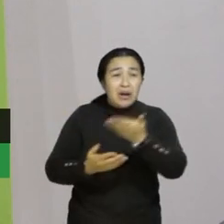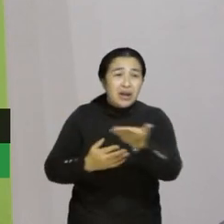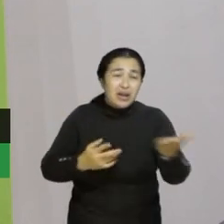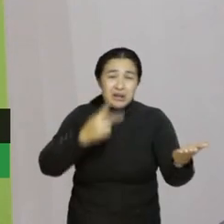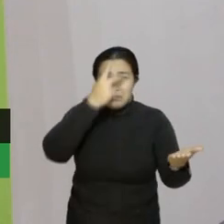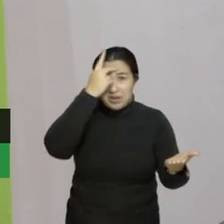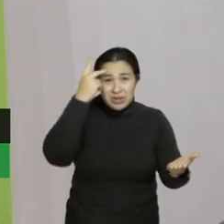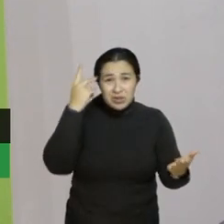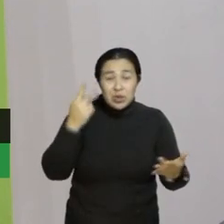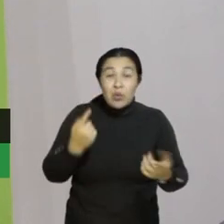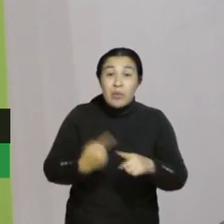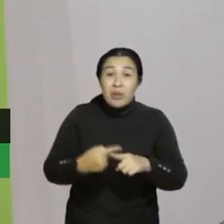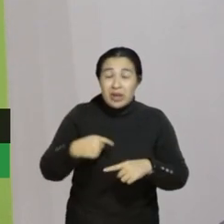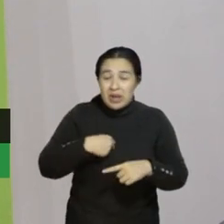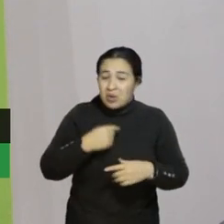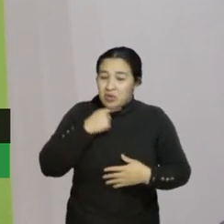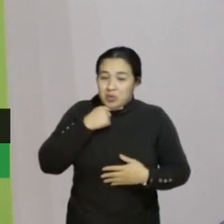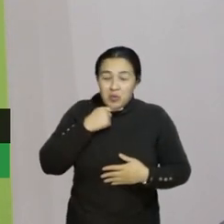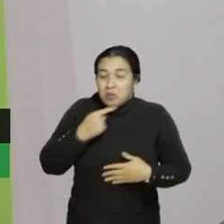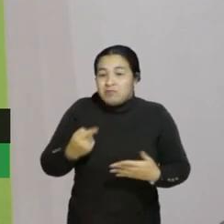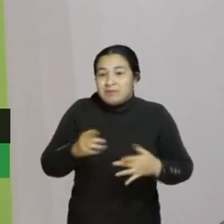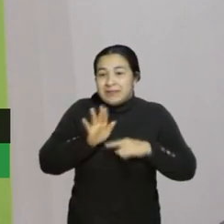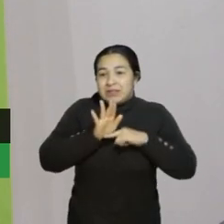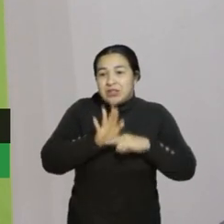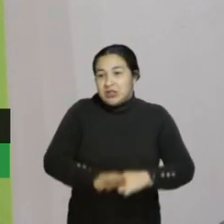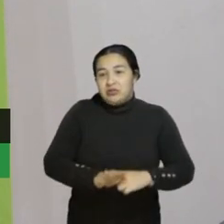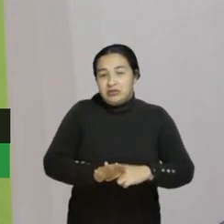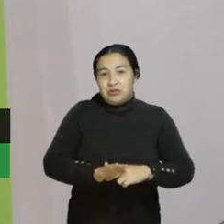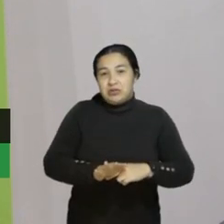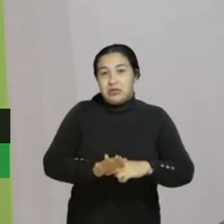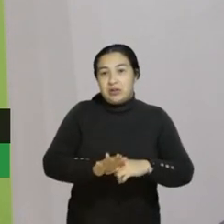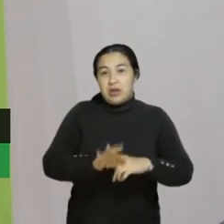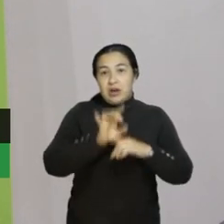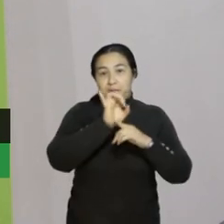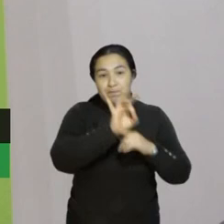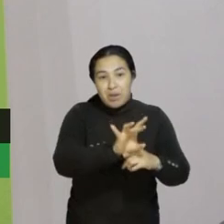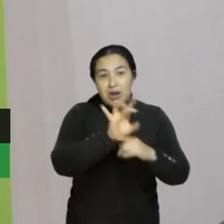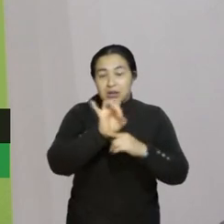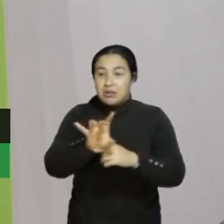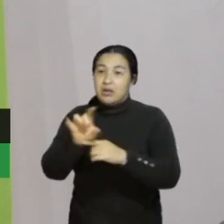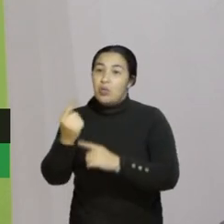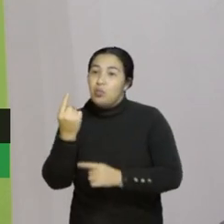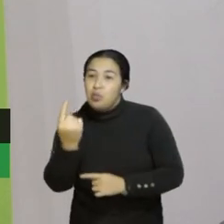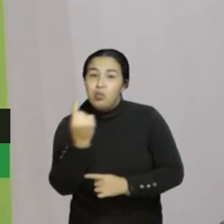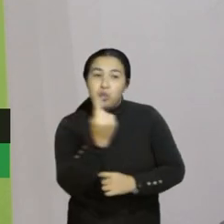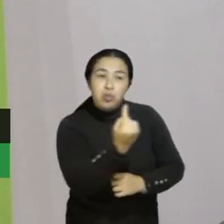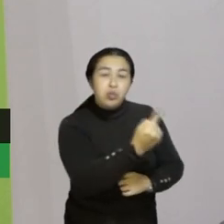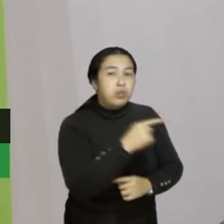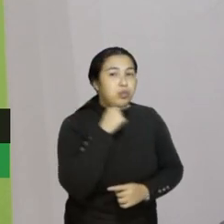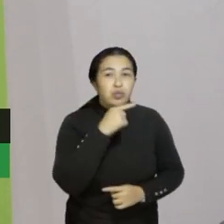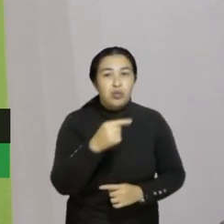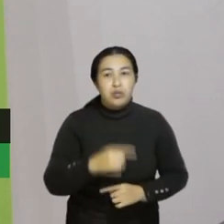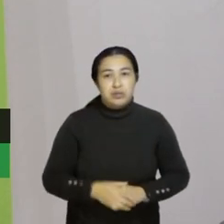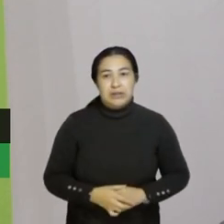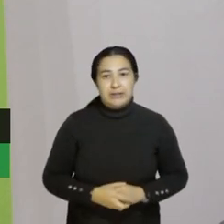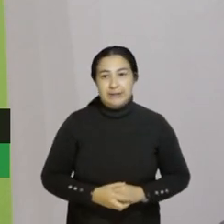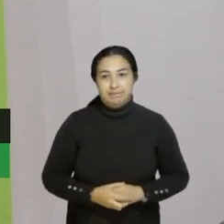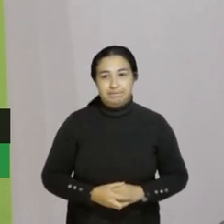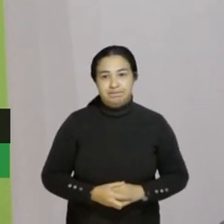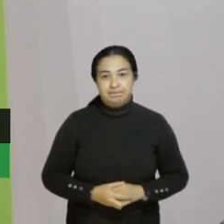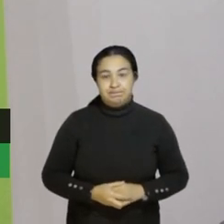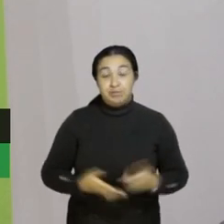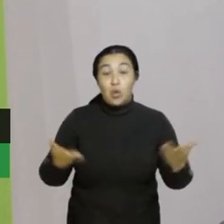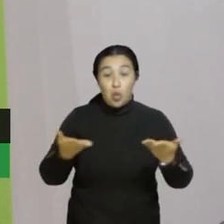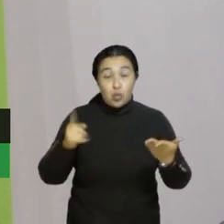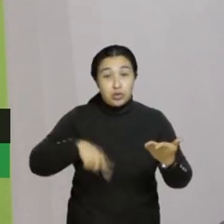Me dói o coração porque a gente não consegue fazer, atender de forma individual cada um. Hoje é o Rio